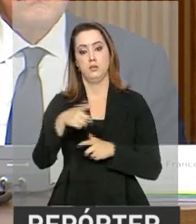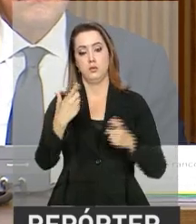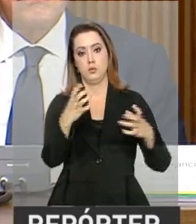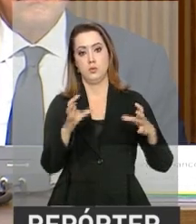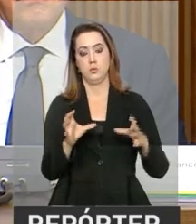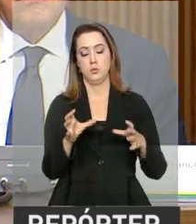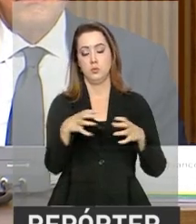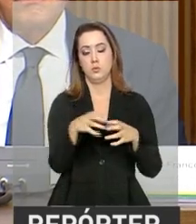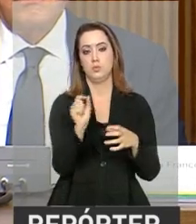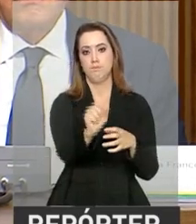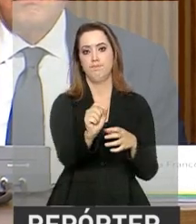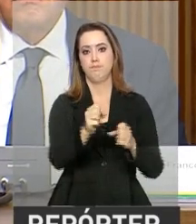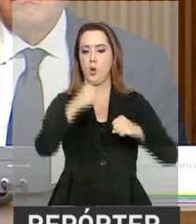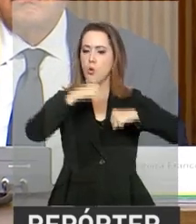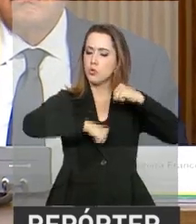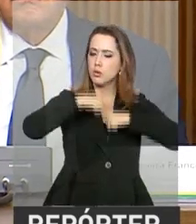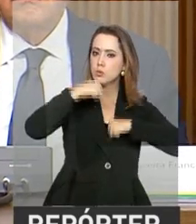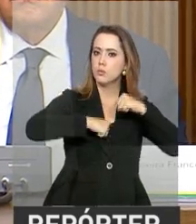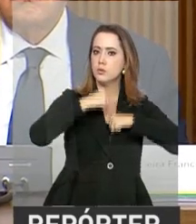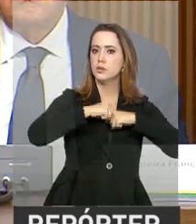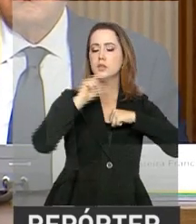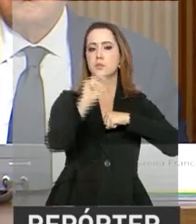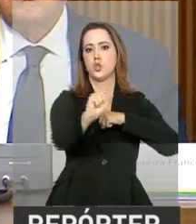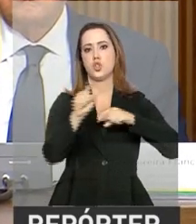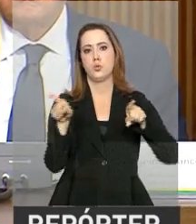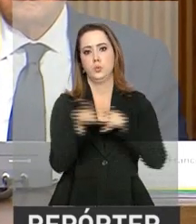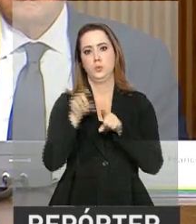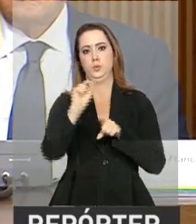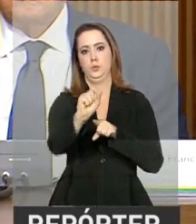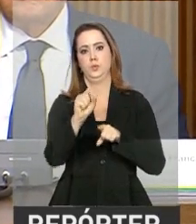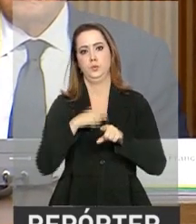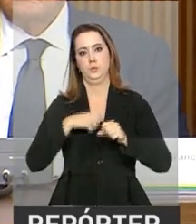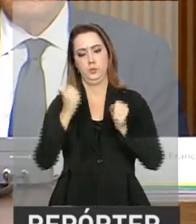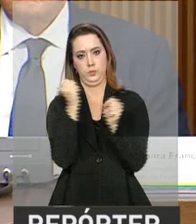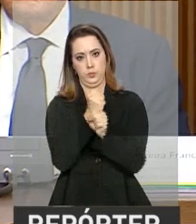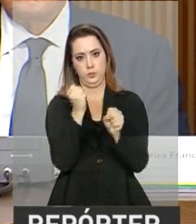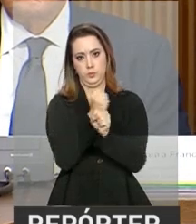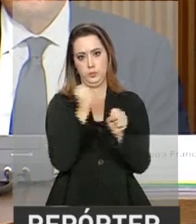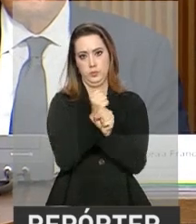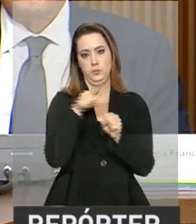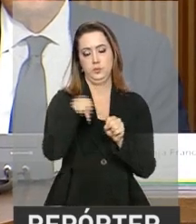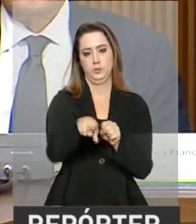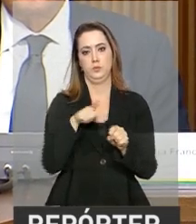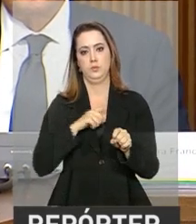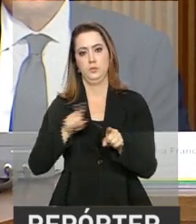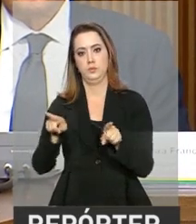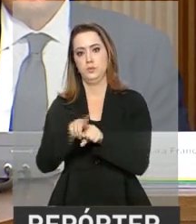na área industrial, na área da construção,